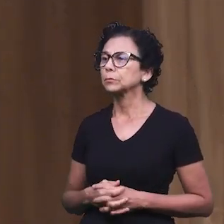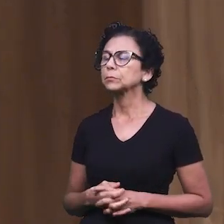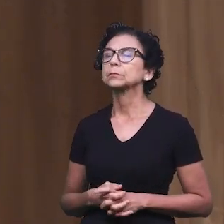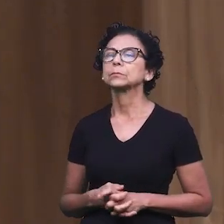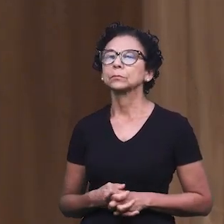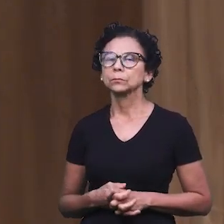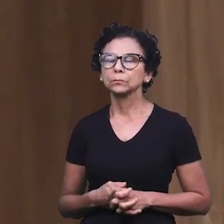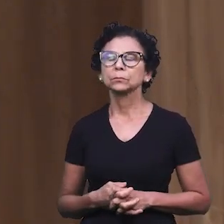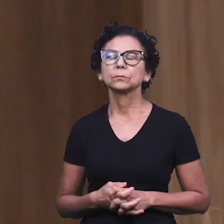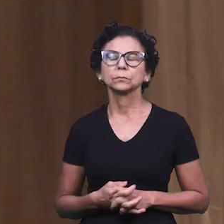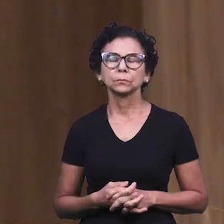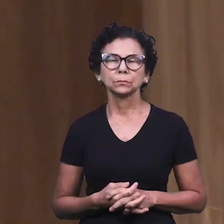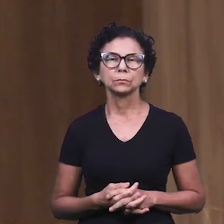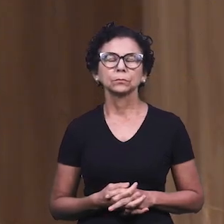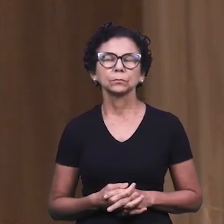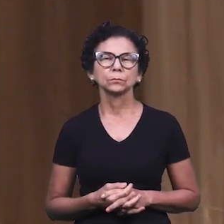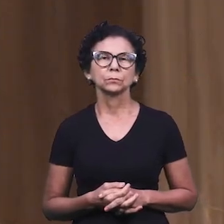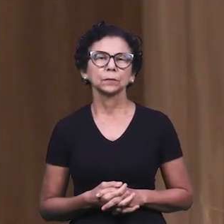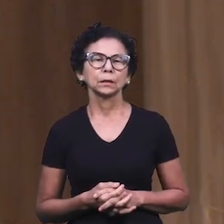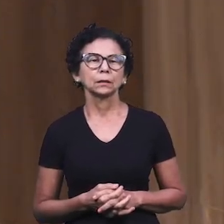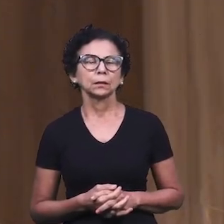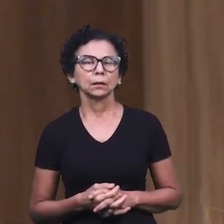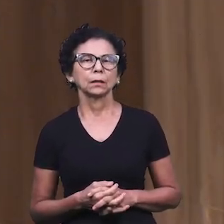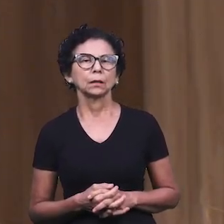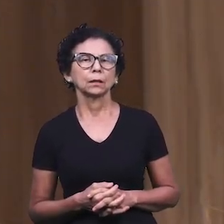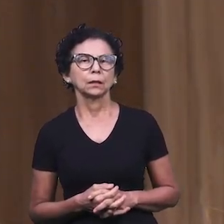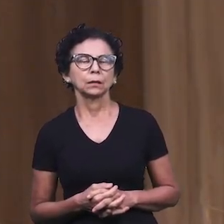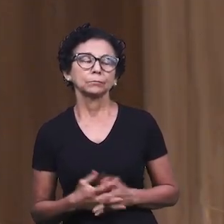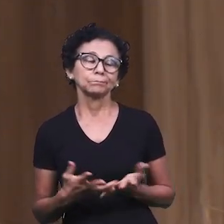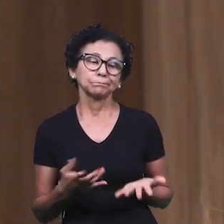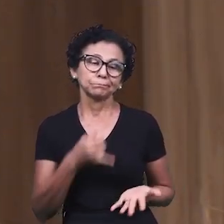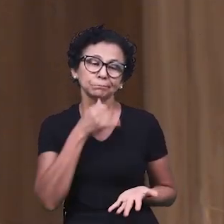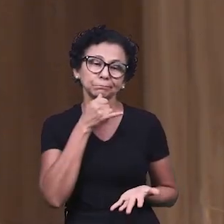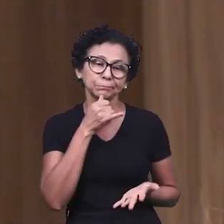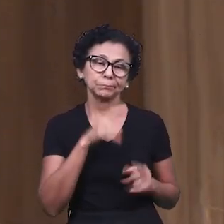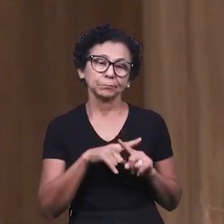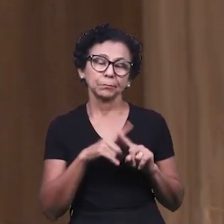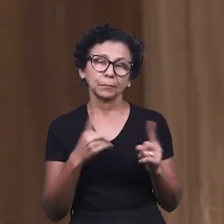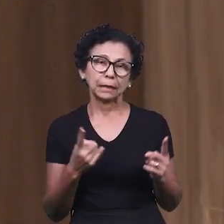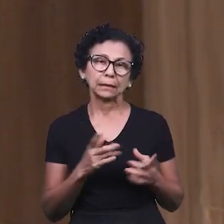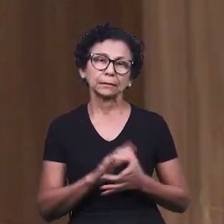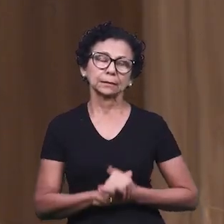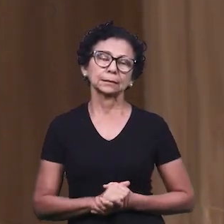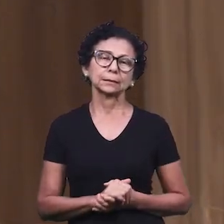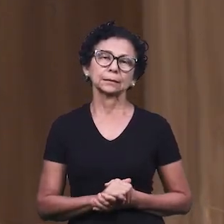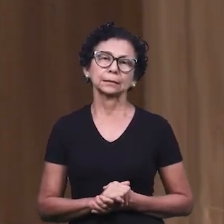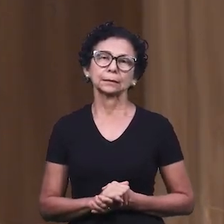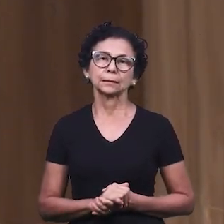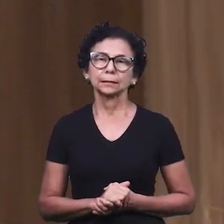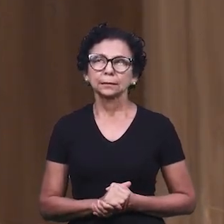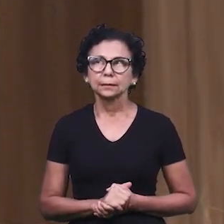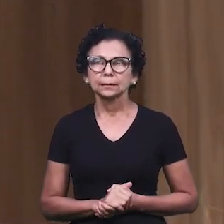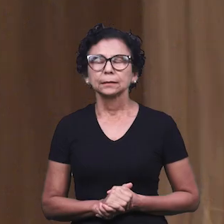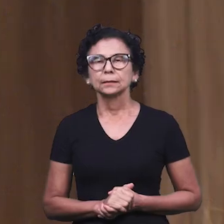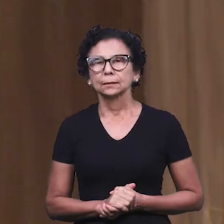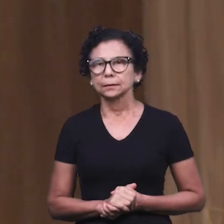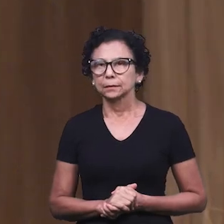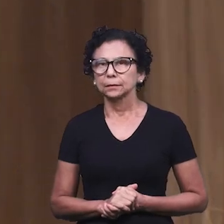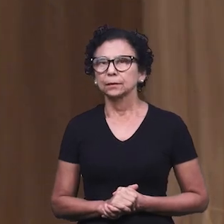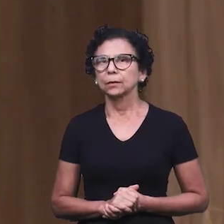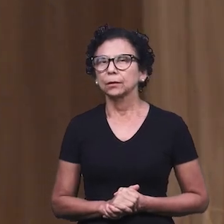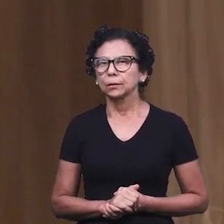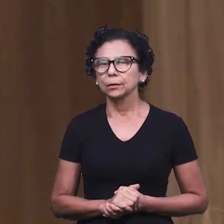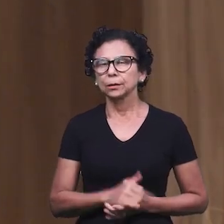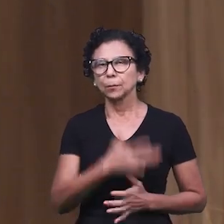aposentadoria ou os benefícios BPCs, os LOAs, que esses têm sido o grande